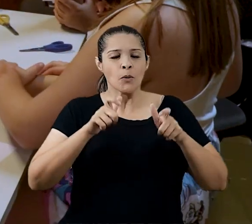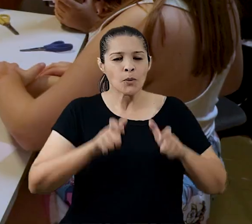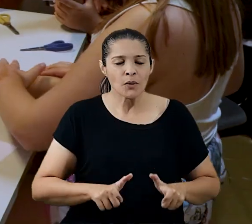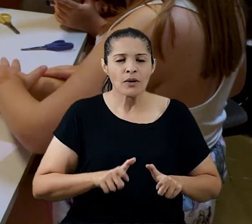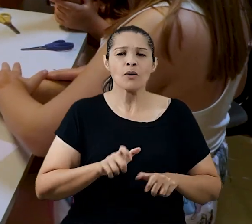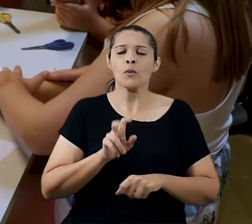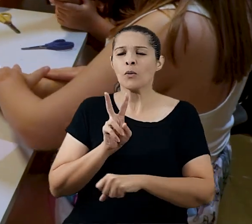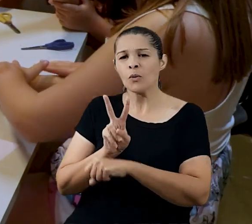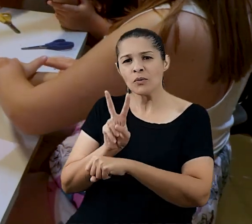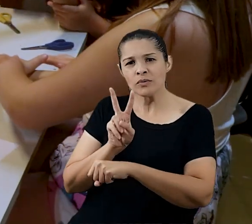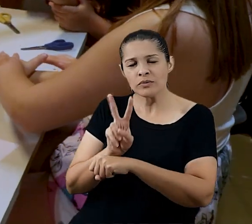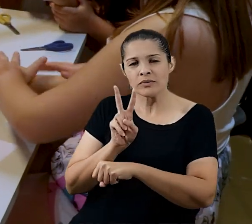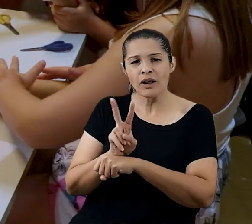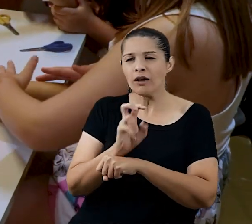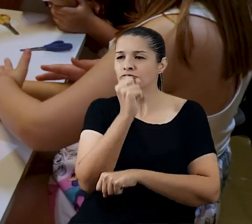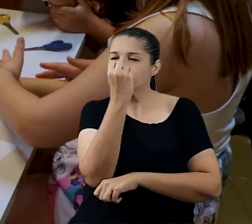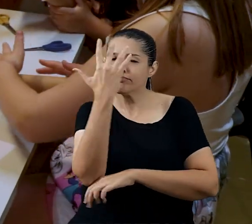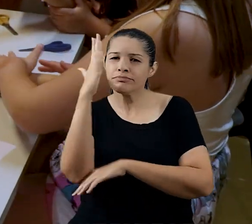cuidado com